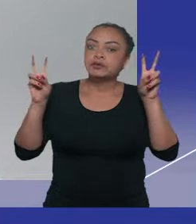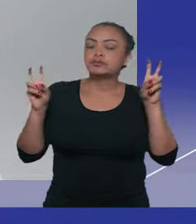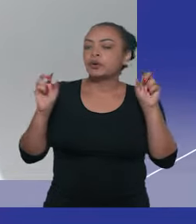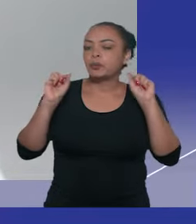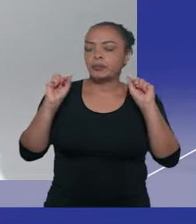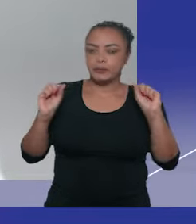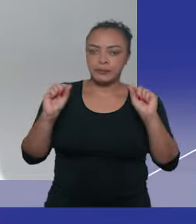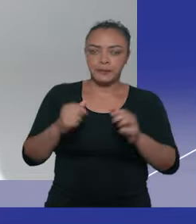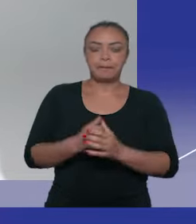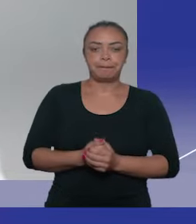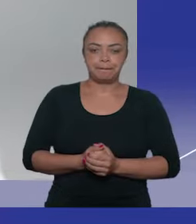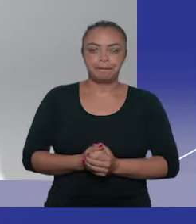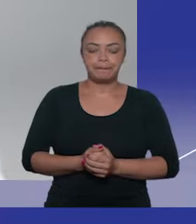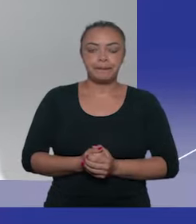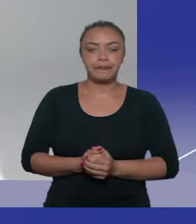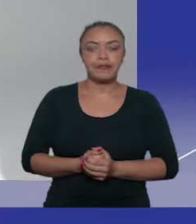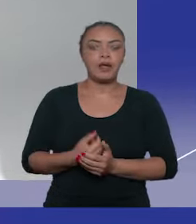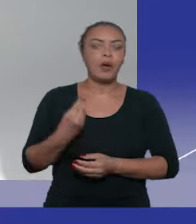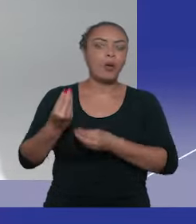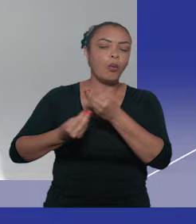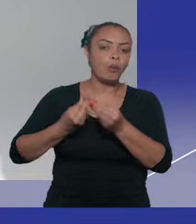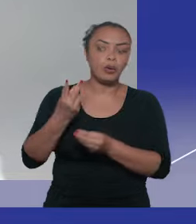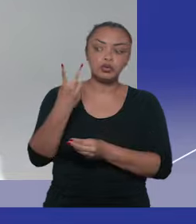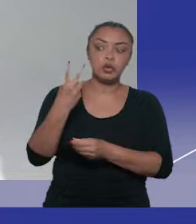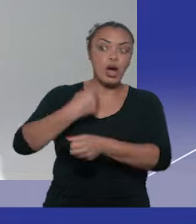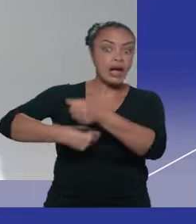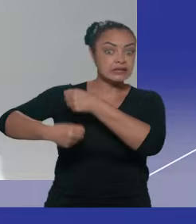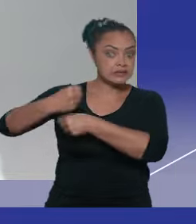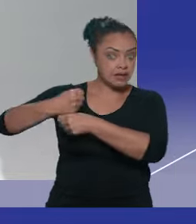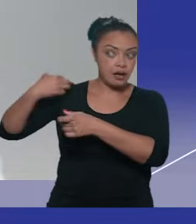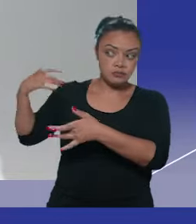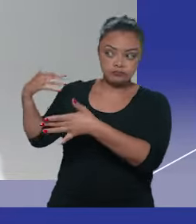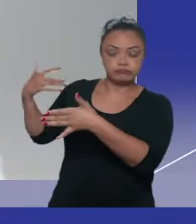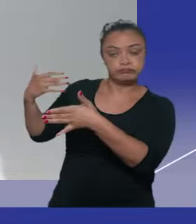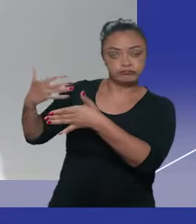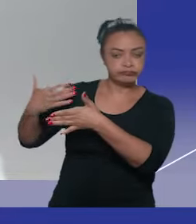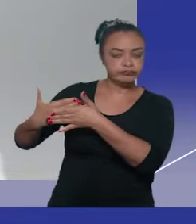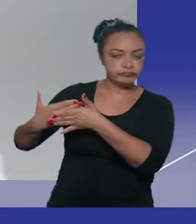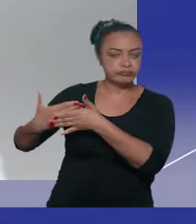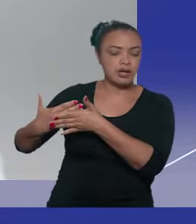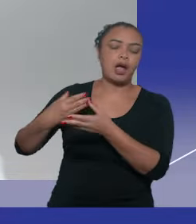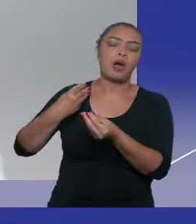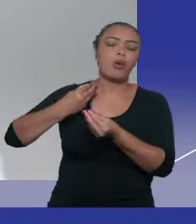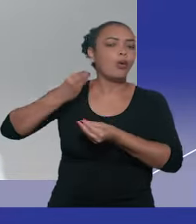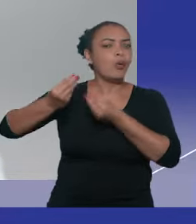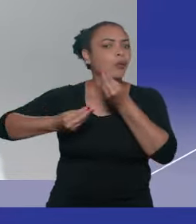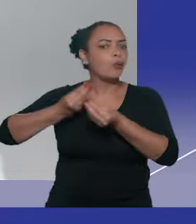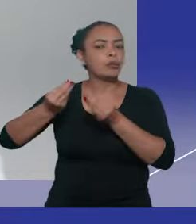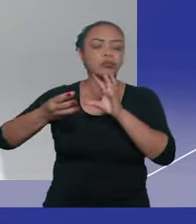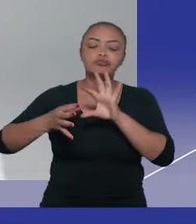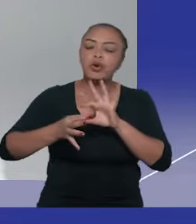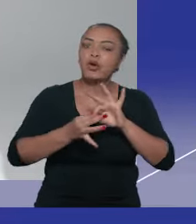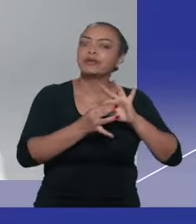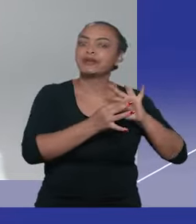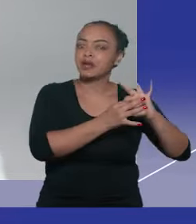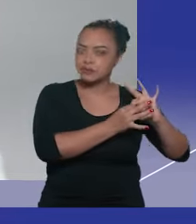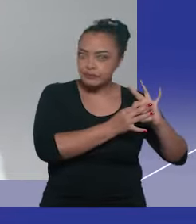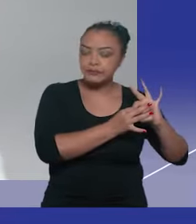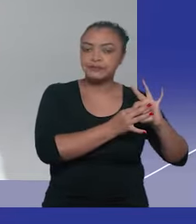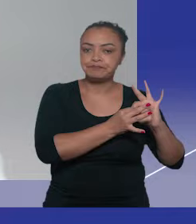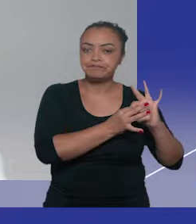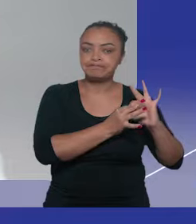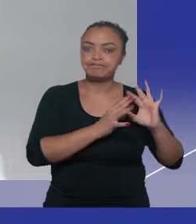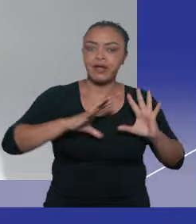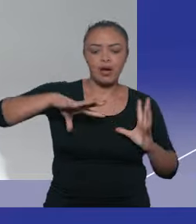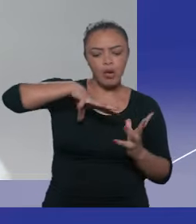falar um pouco, dar um pano de fundo, um overview desses últimos 2 anos. Como é que foram? Contextualiza para a gente